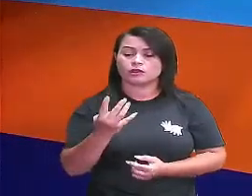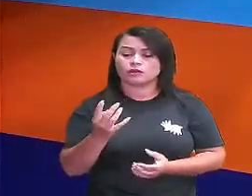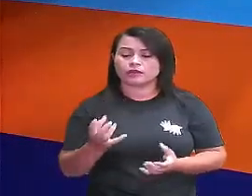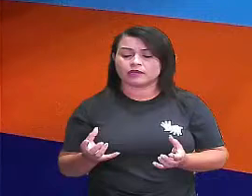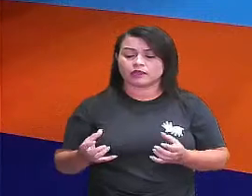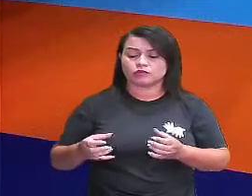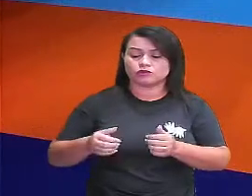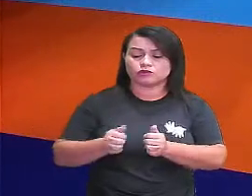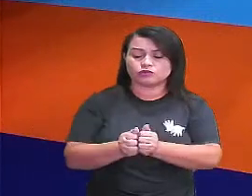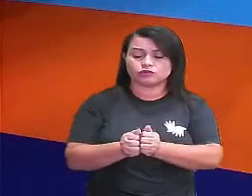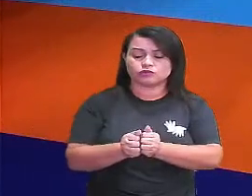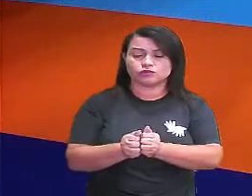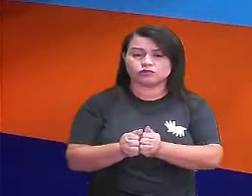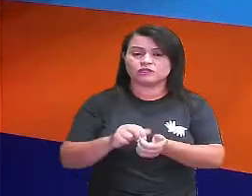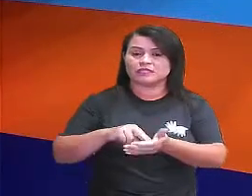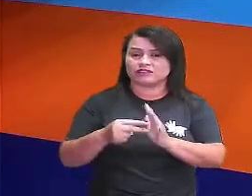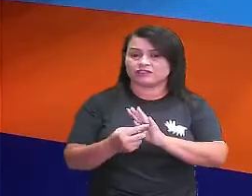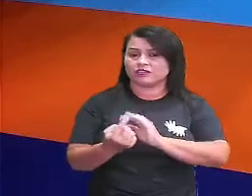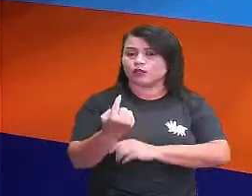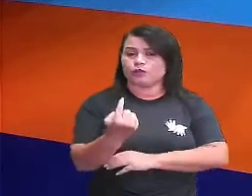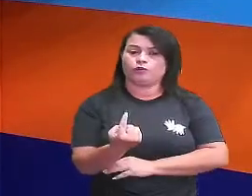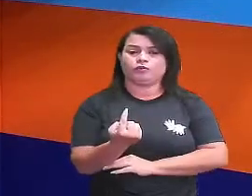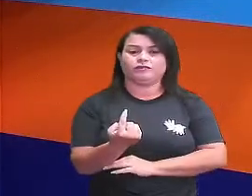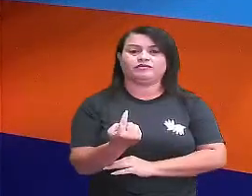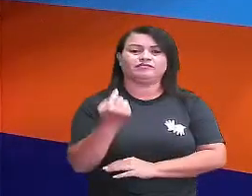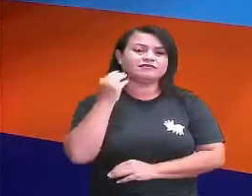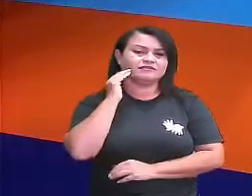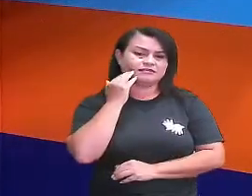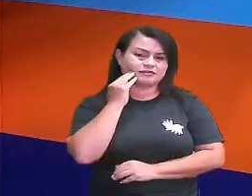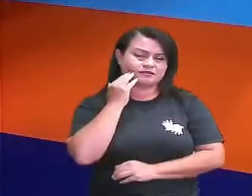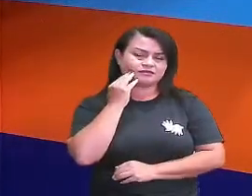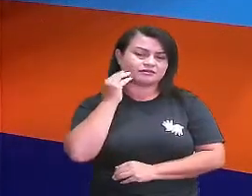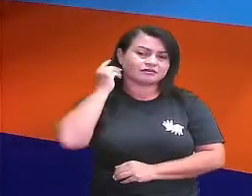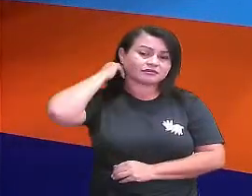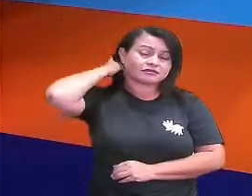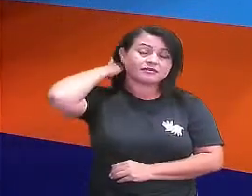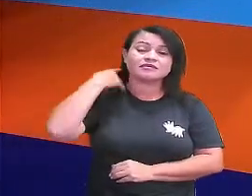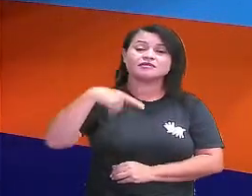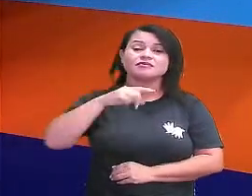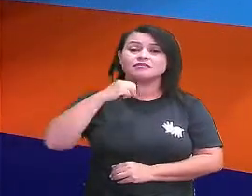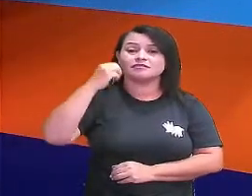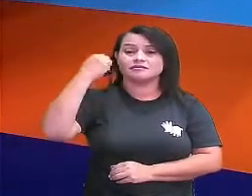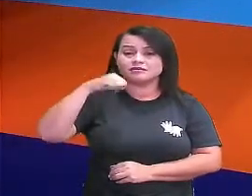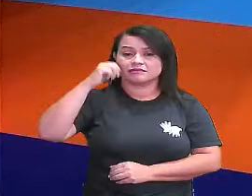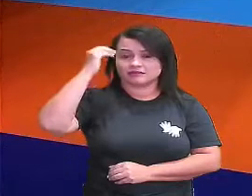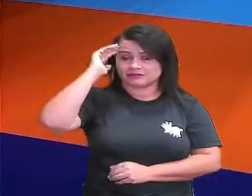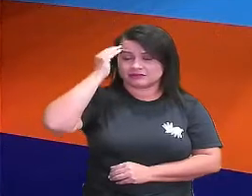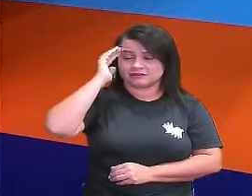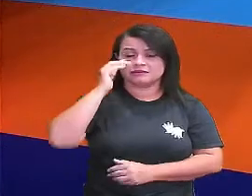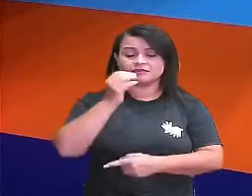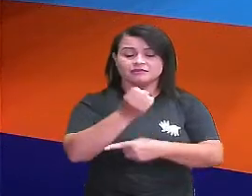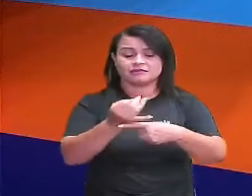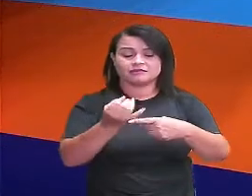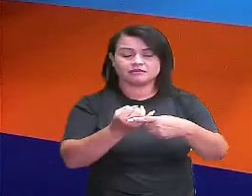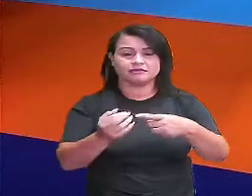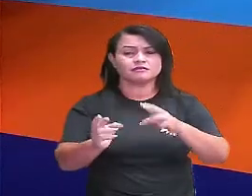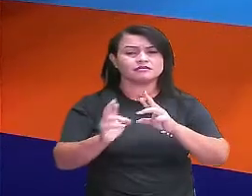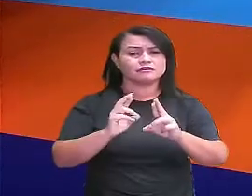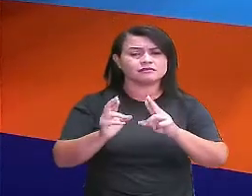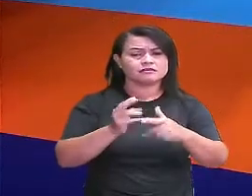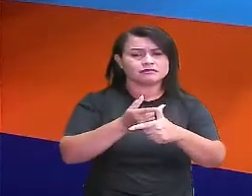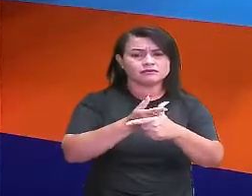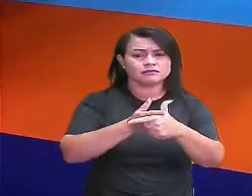tenho o inteiro, tá certo? Então, você precisa entender que a fração, ela está relacionada com a